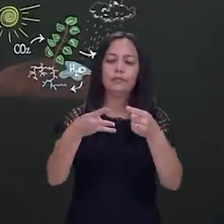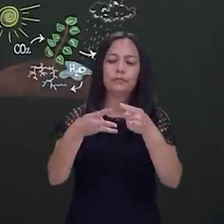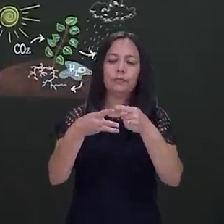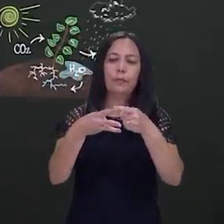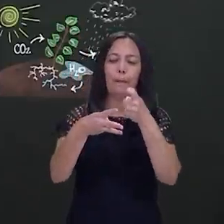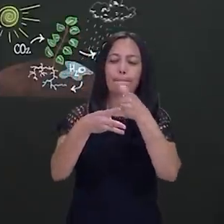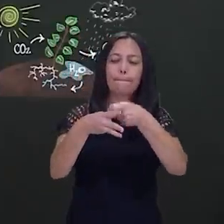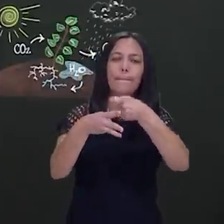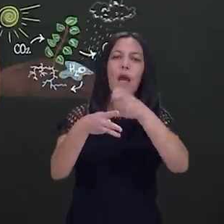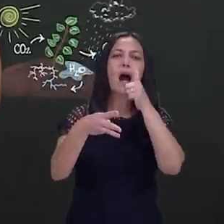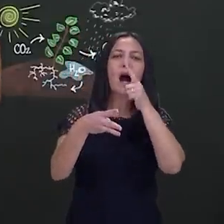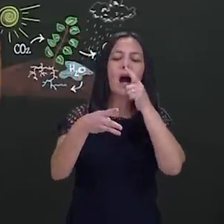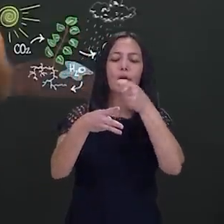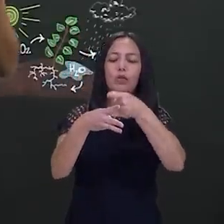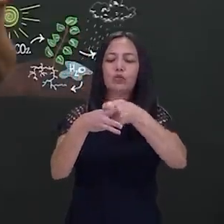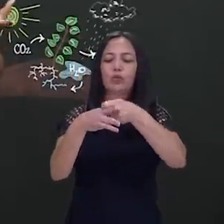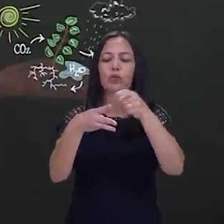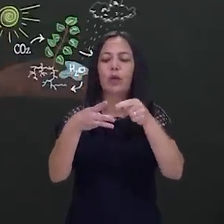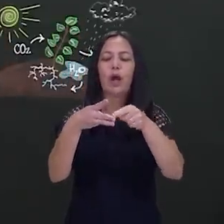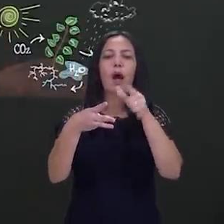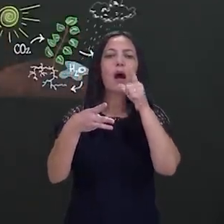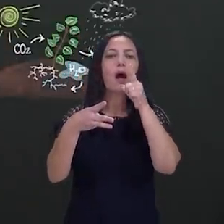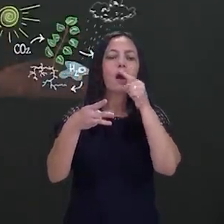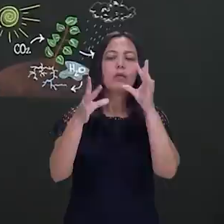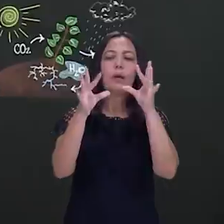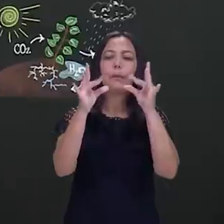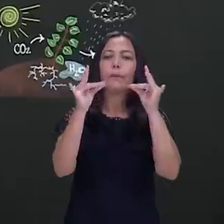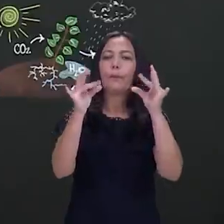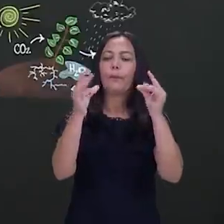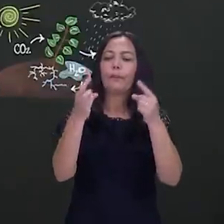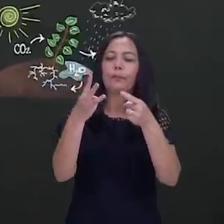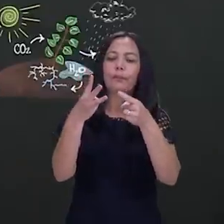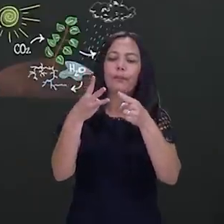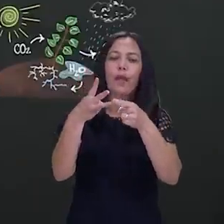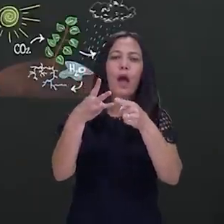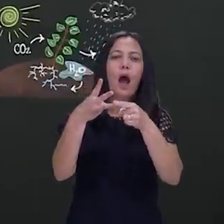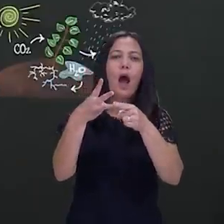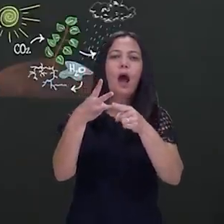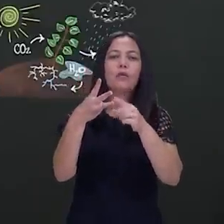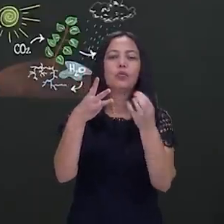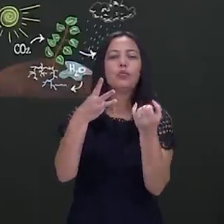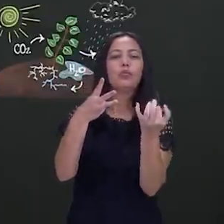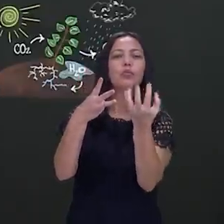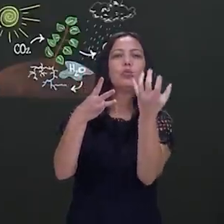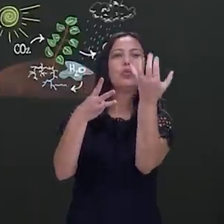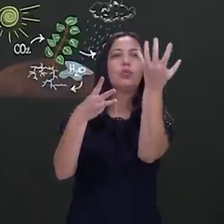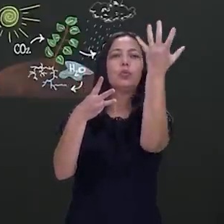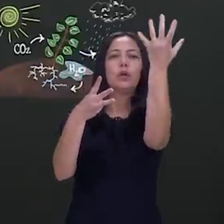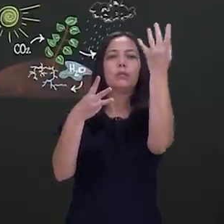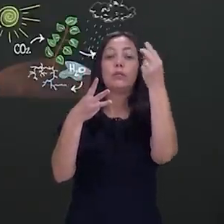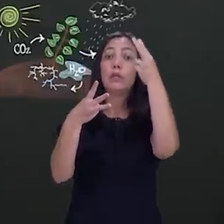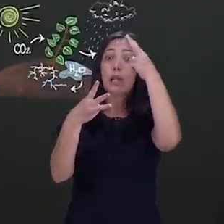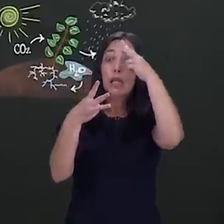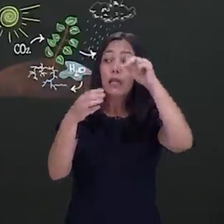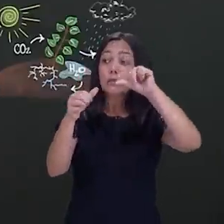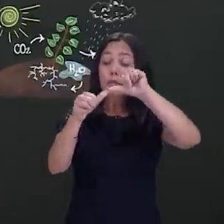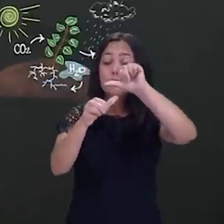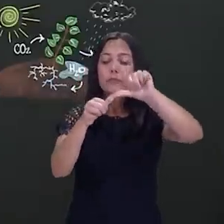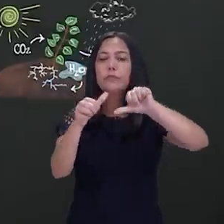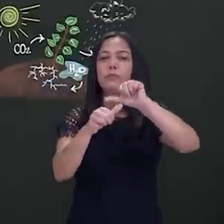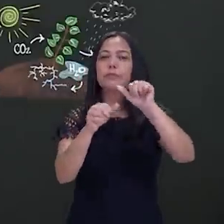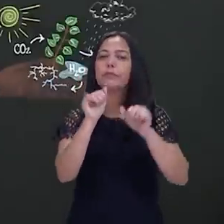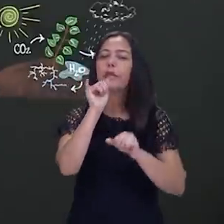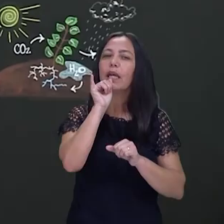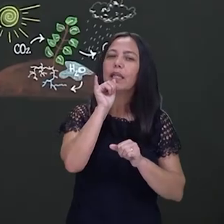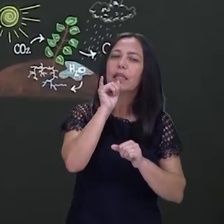aí. Vamos então, já que eu estou falando que a transformação é mudança, quais são essas mudanças? Você lembra disso aqui? Vou te dar um exemplo